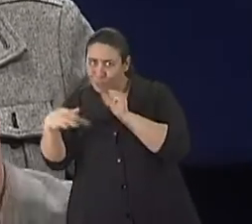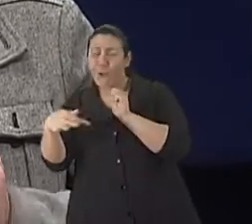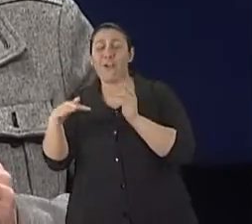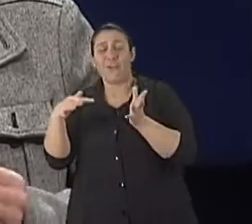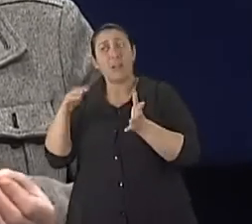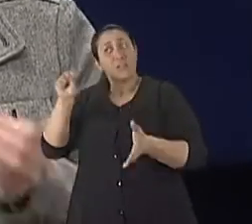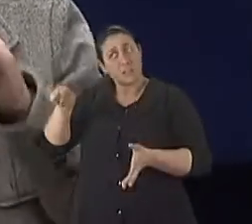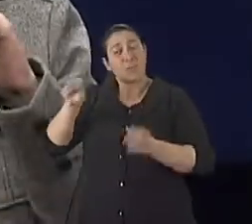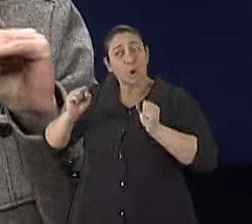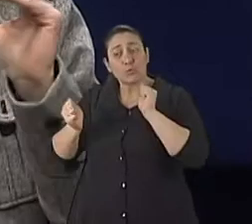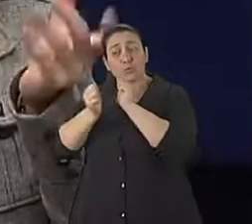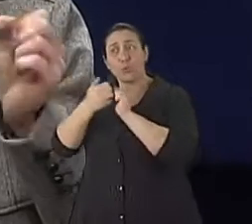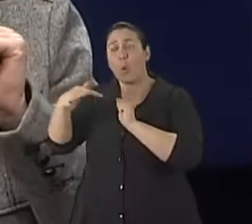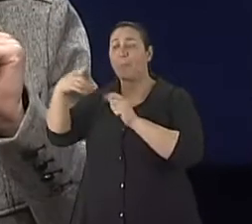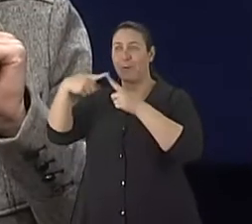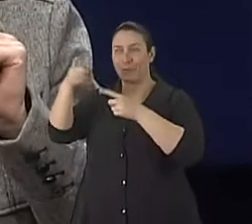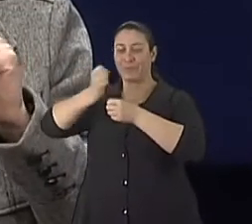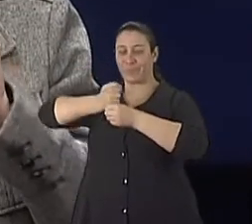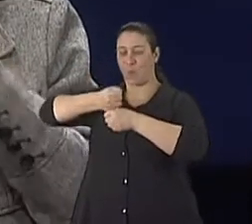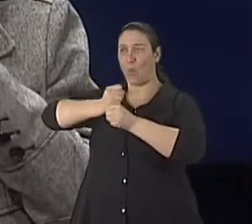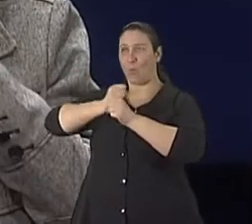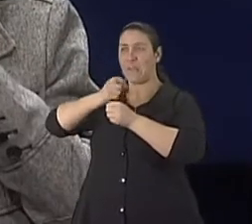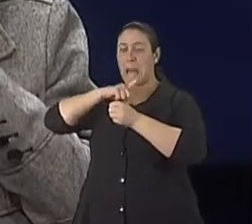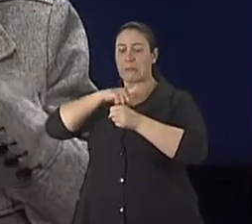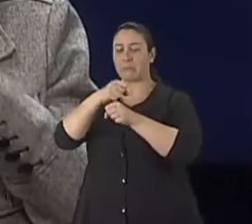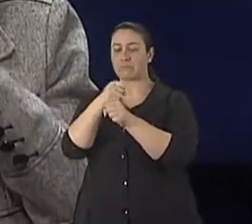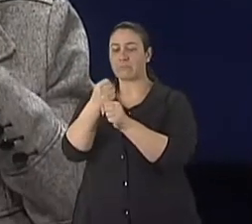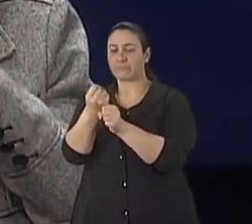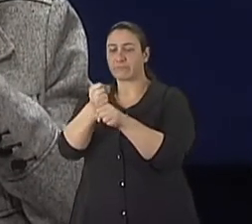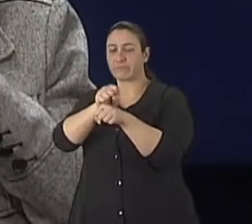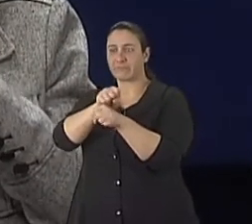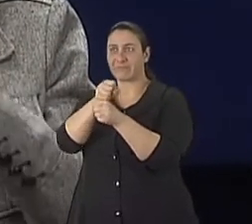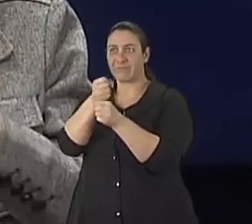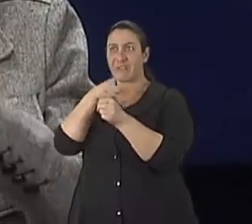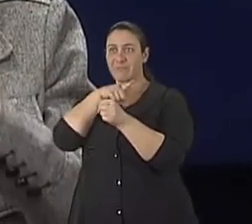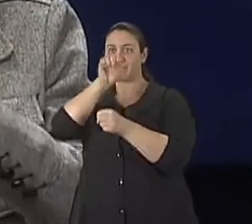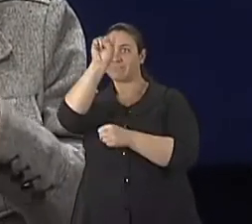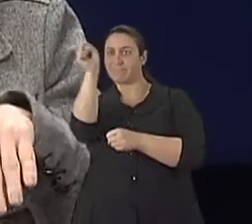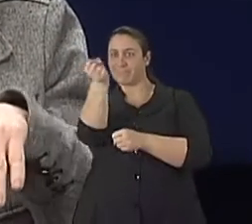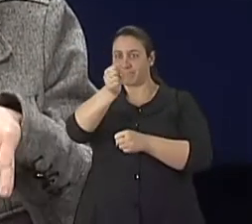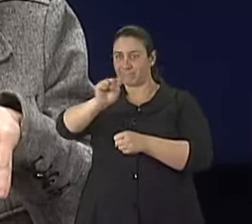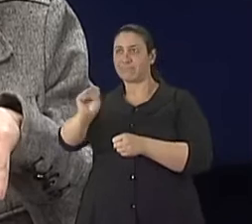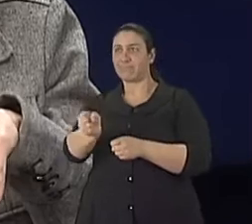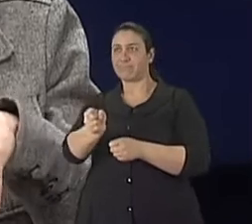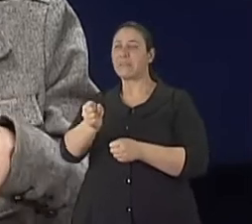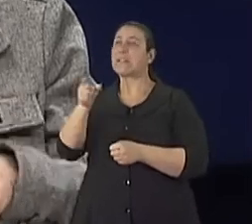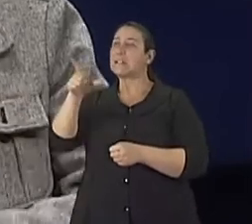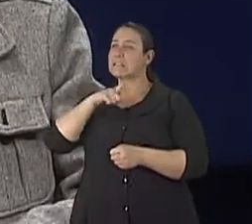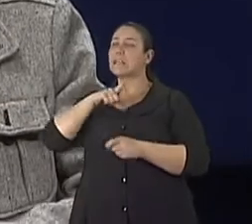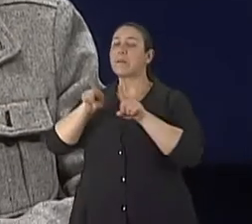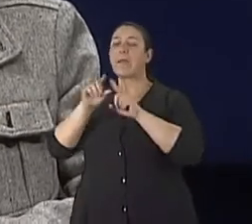que acontece a coluna tem algumas curvas futuras e tem uma coisa que a gente tem estudado bastante agora se chama equilíbrio só digital né